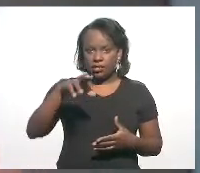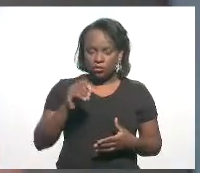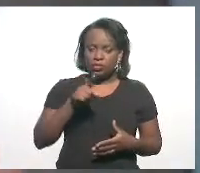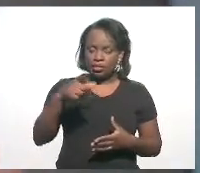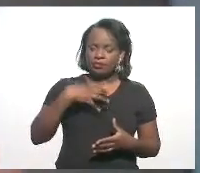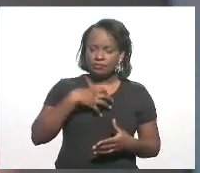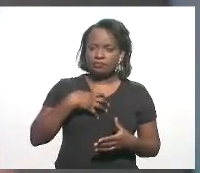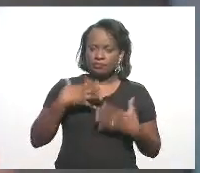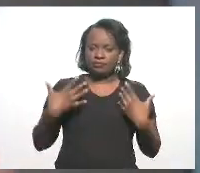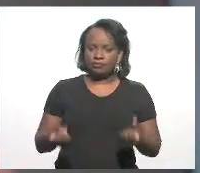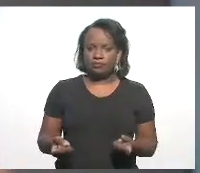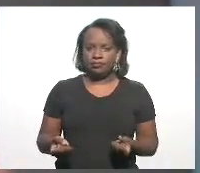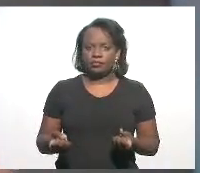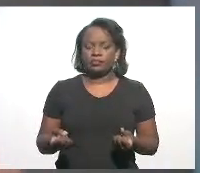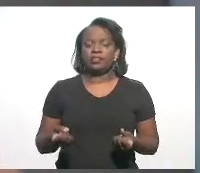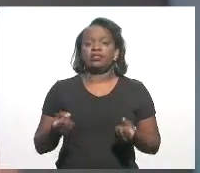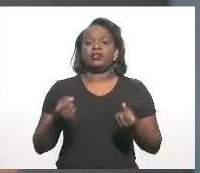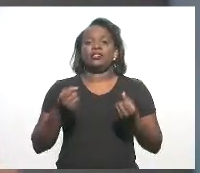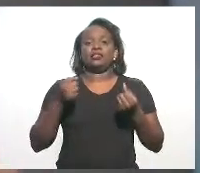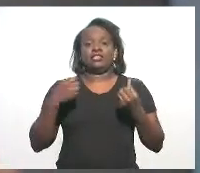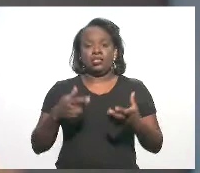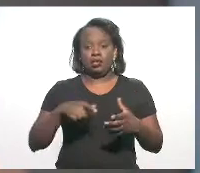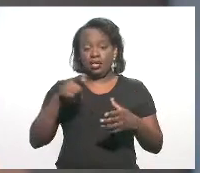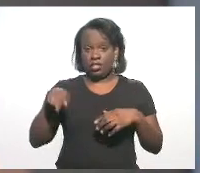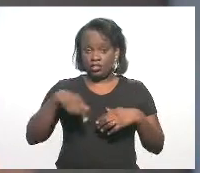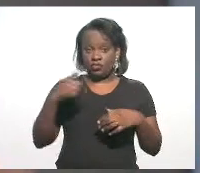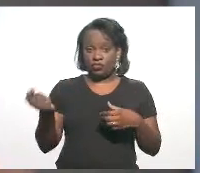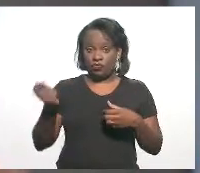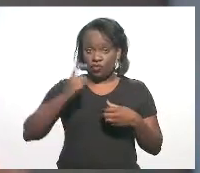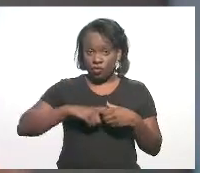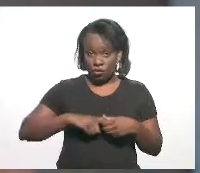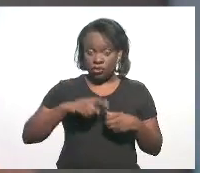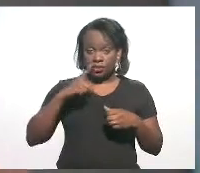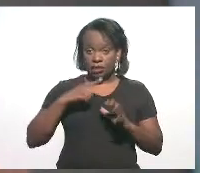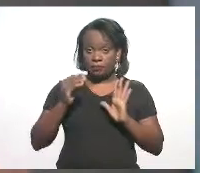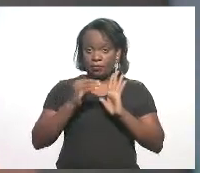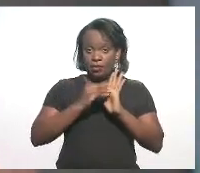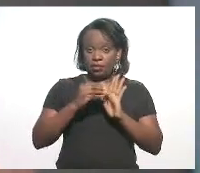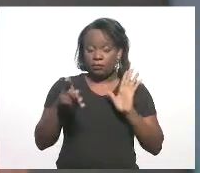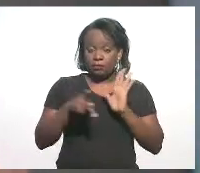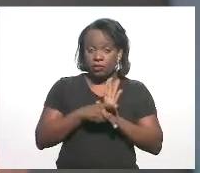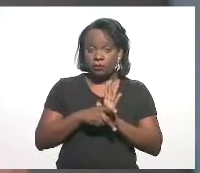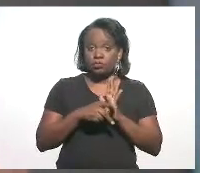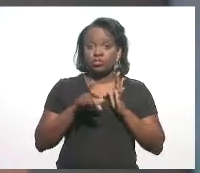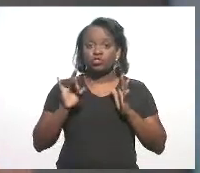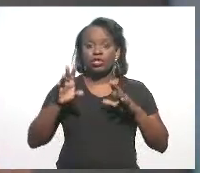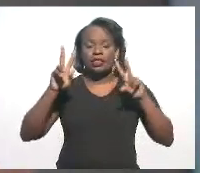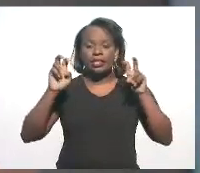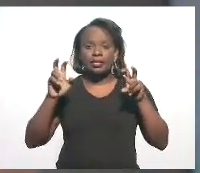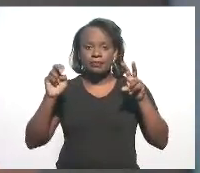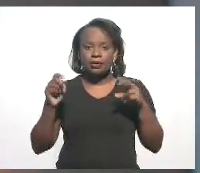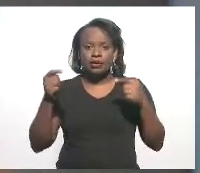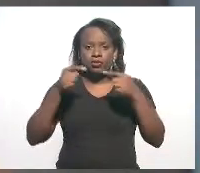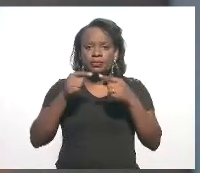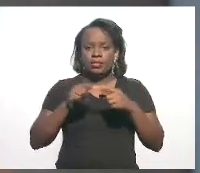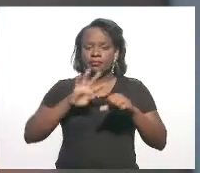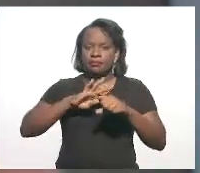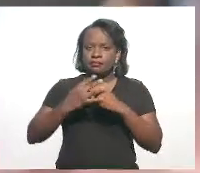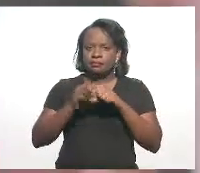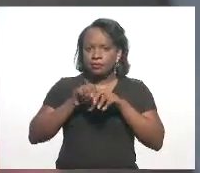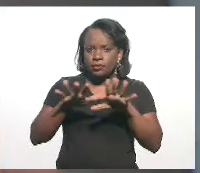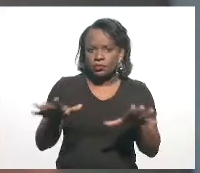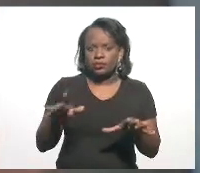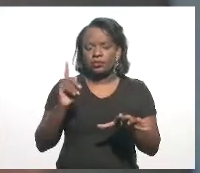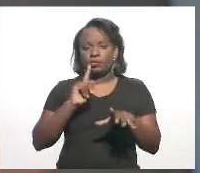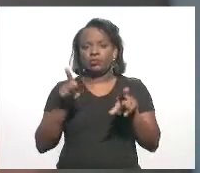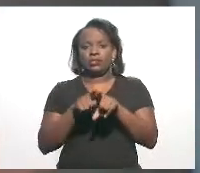esses temas, que assim que a gente volte a ter uma pauta composta não só por temas relacionados à pandemia, mas também